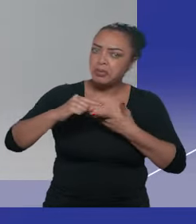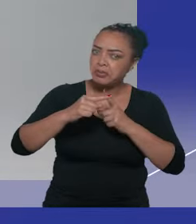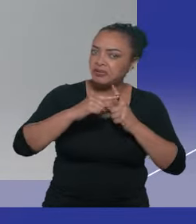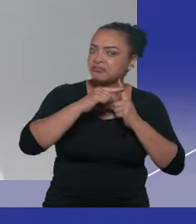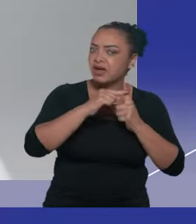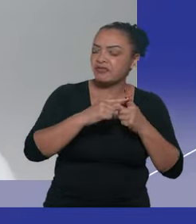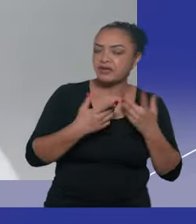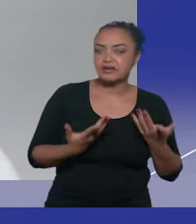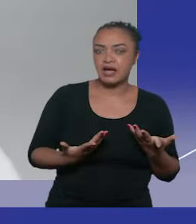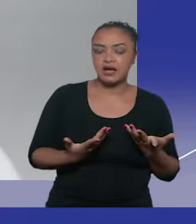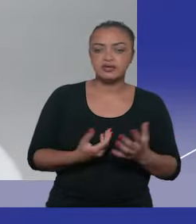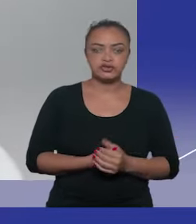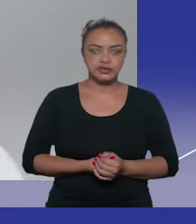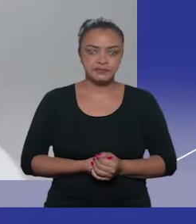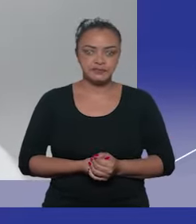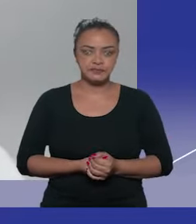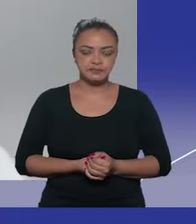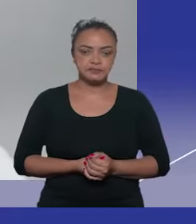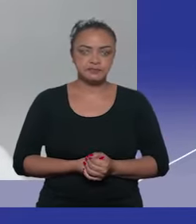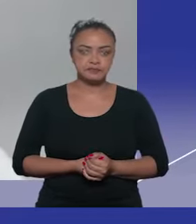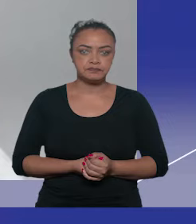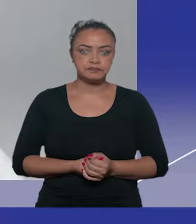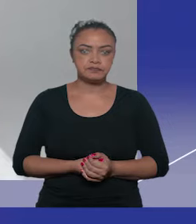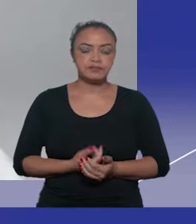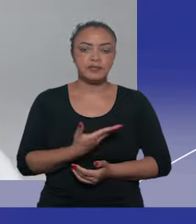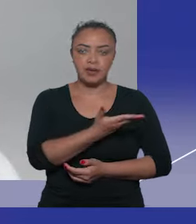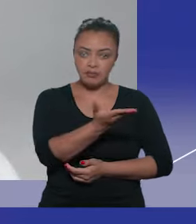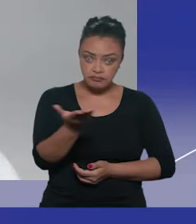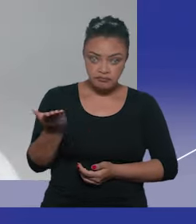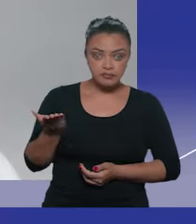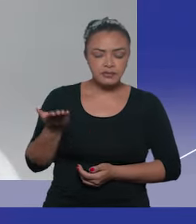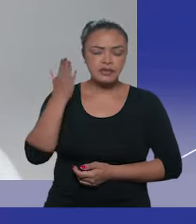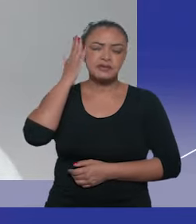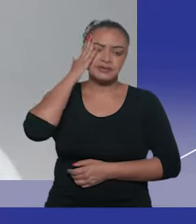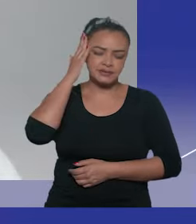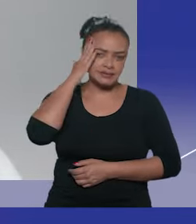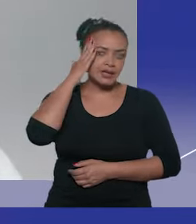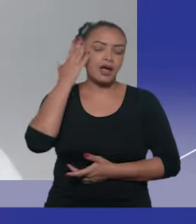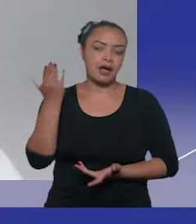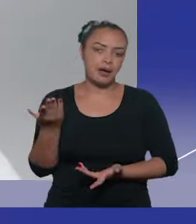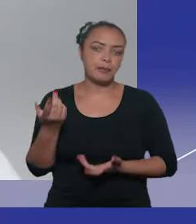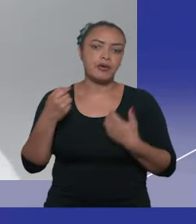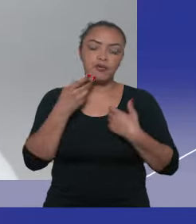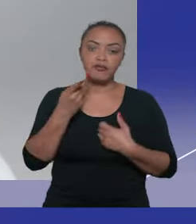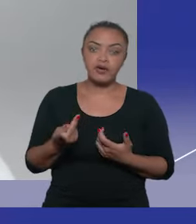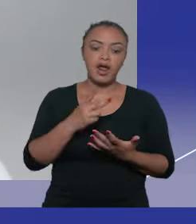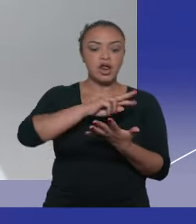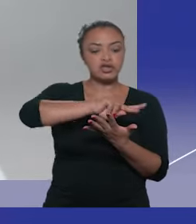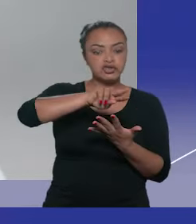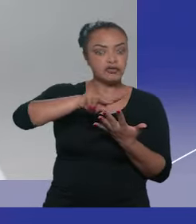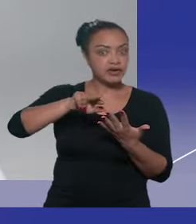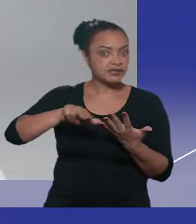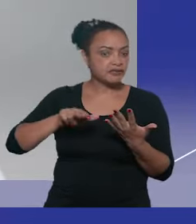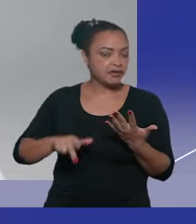um pouco com a gente, Cunha, quais são essas vantagens da diversificação internacional? Quem nos ouve aqui sabe